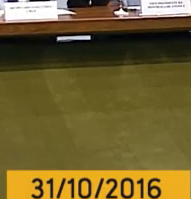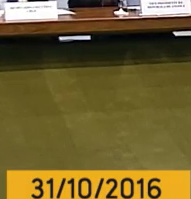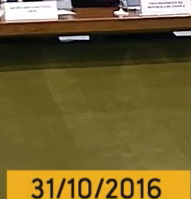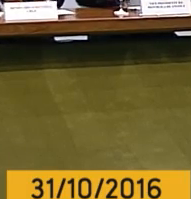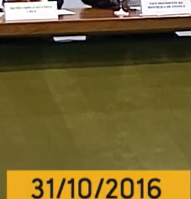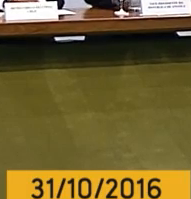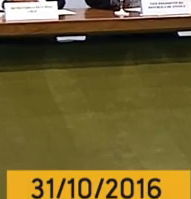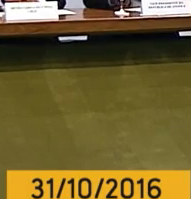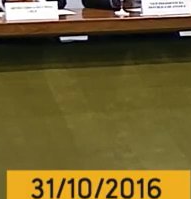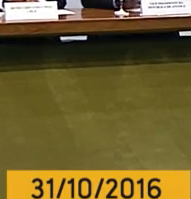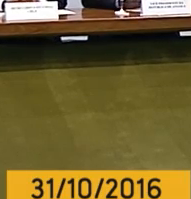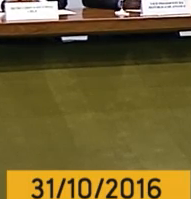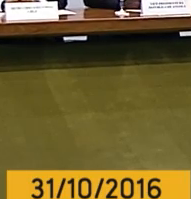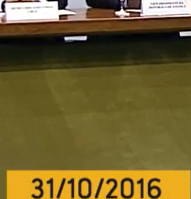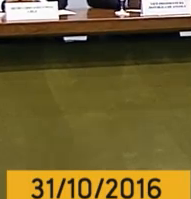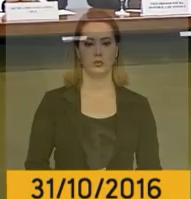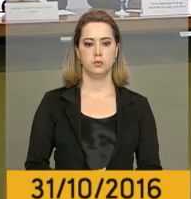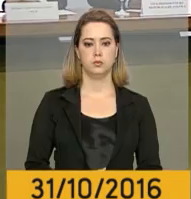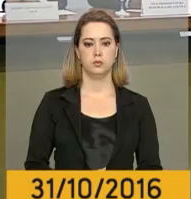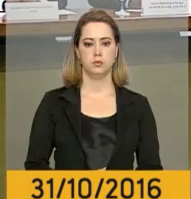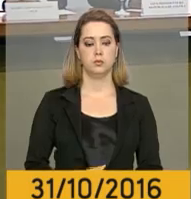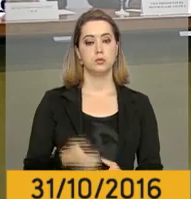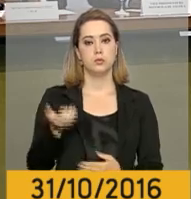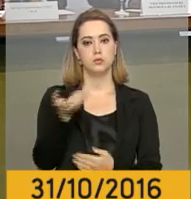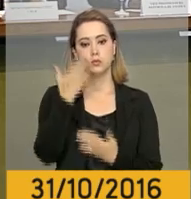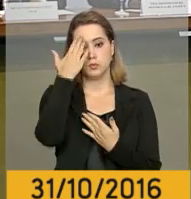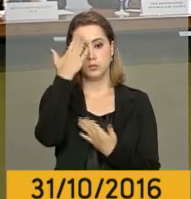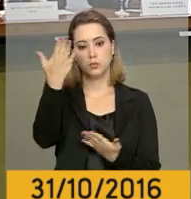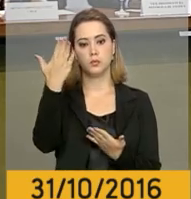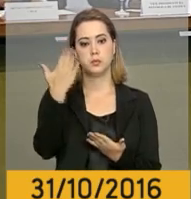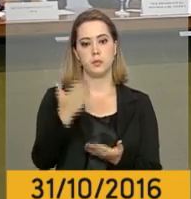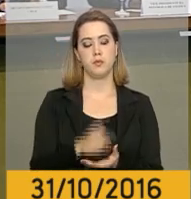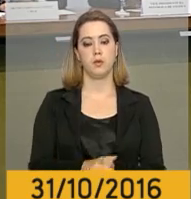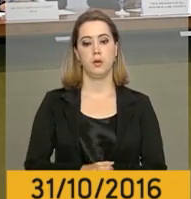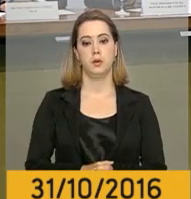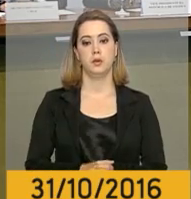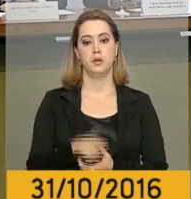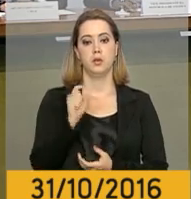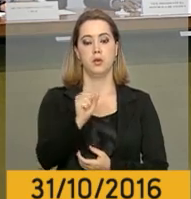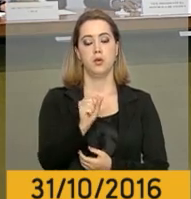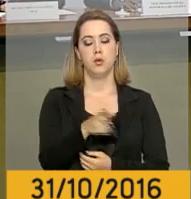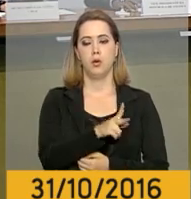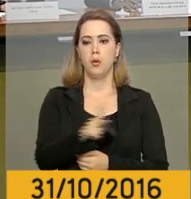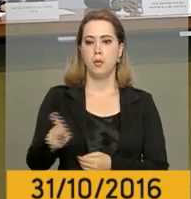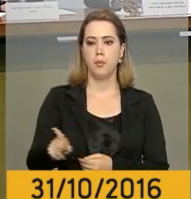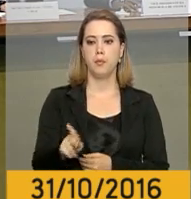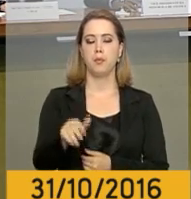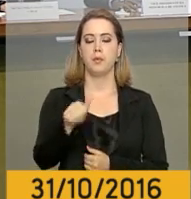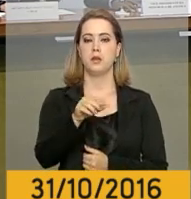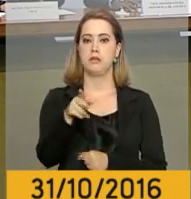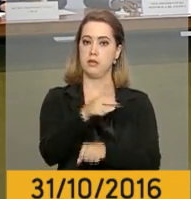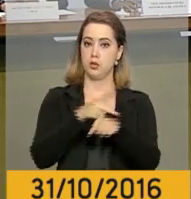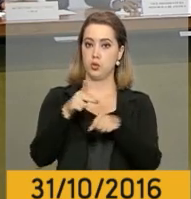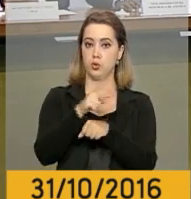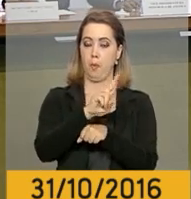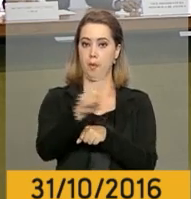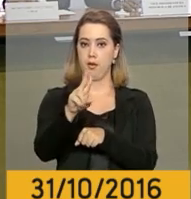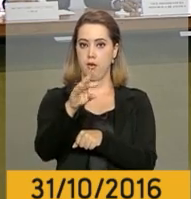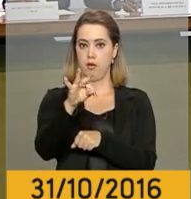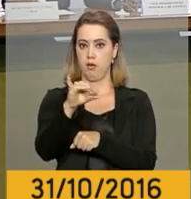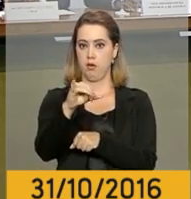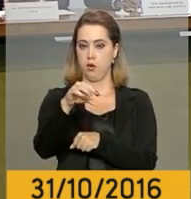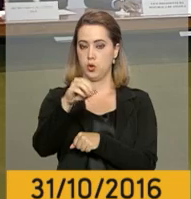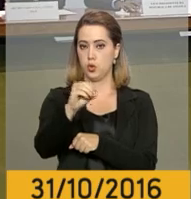presidente eu quero quero agradecer desde logo ao senhor presidente do Timor Leste que até o